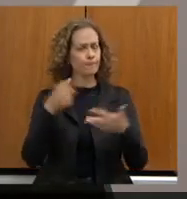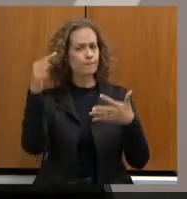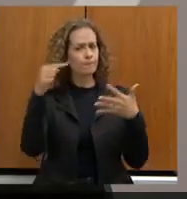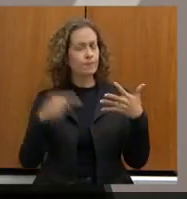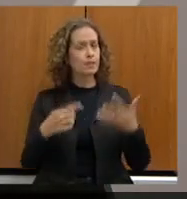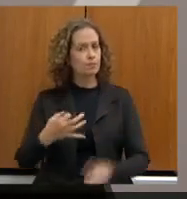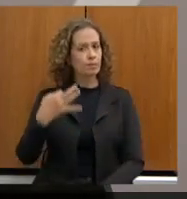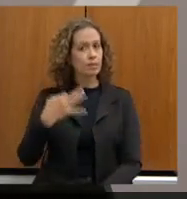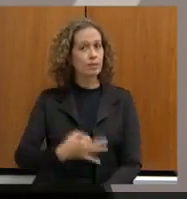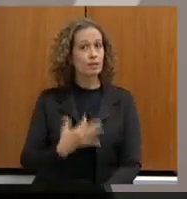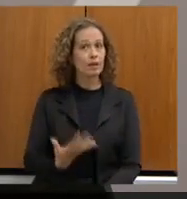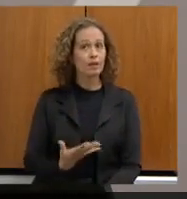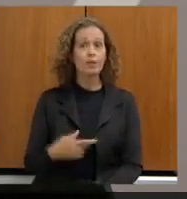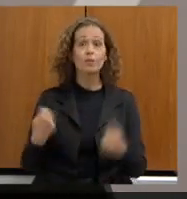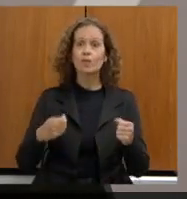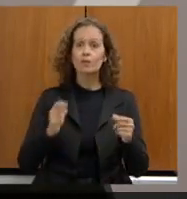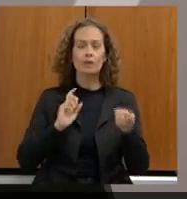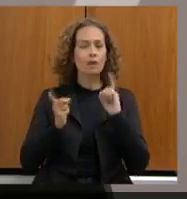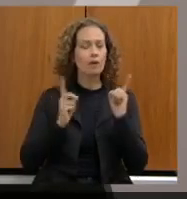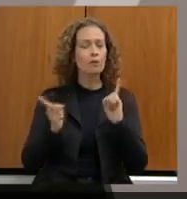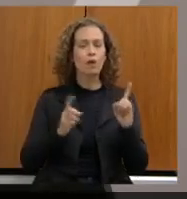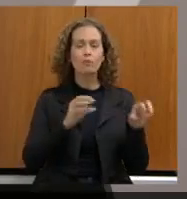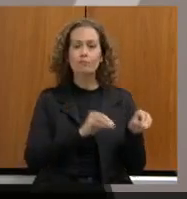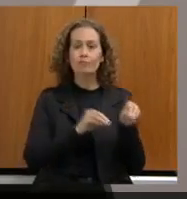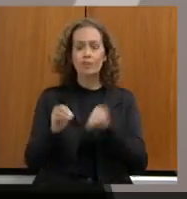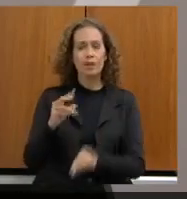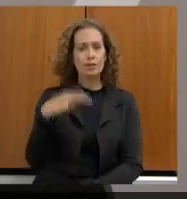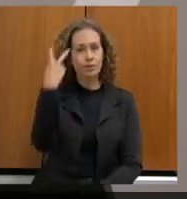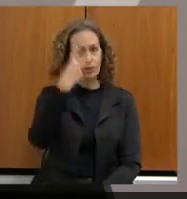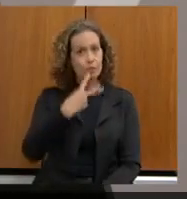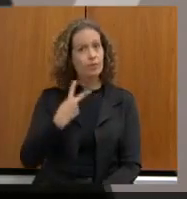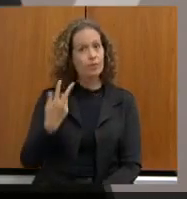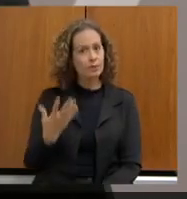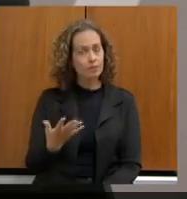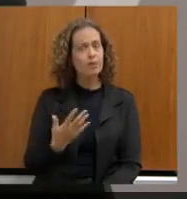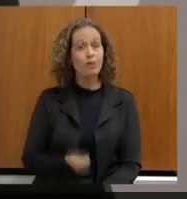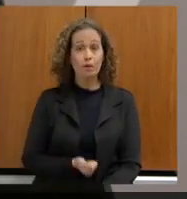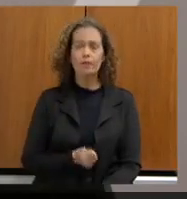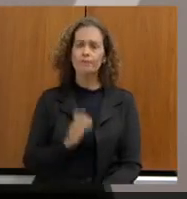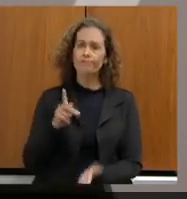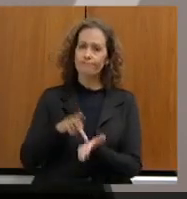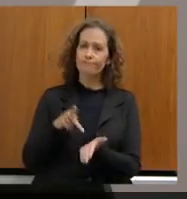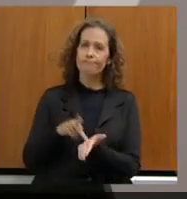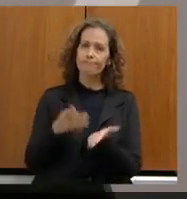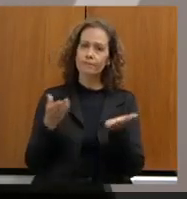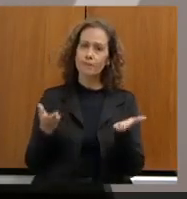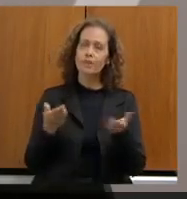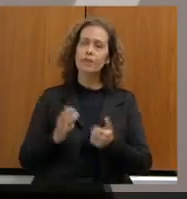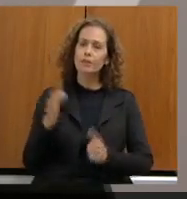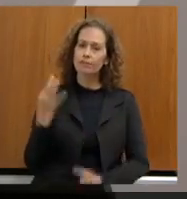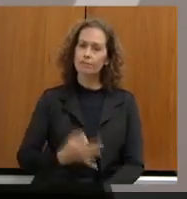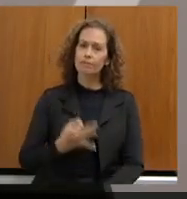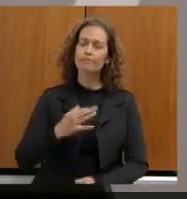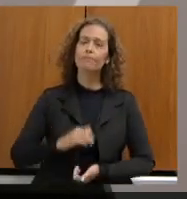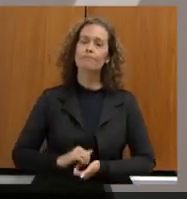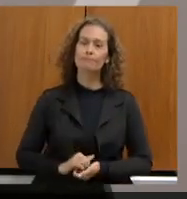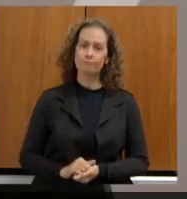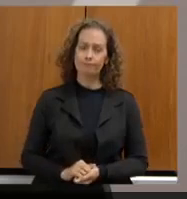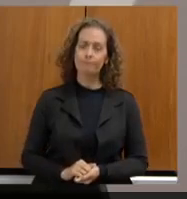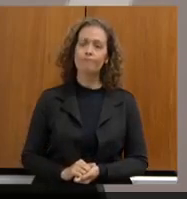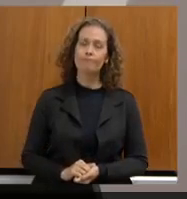deve passar para duas horas a inquirição né realmente só tem toda razão Ainda mais